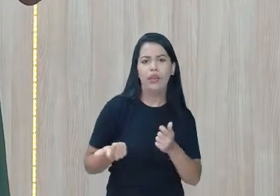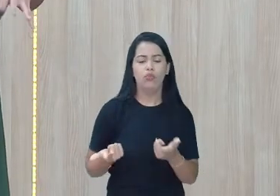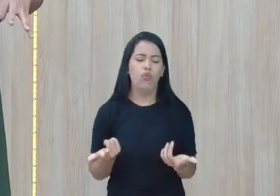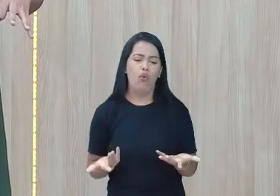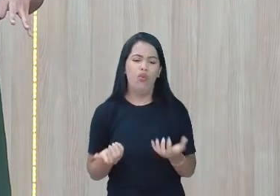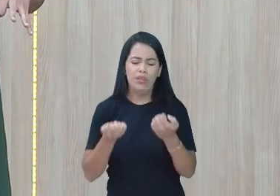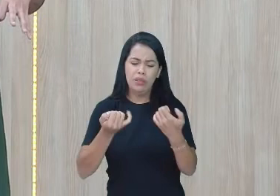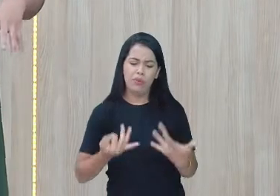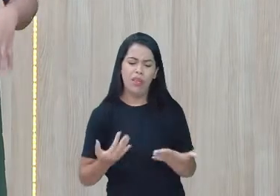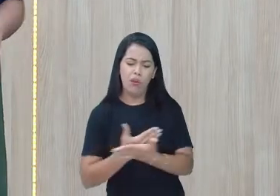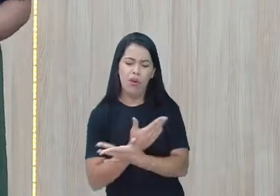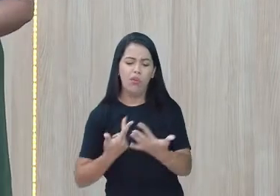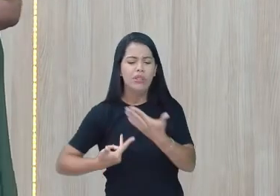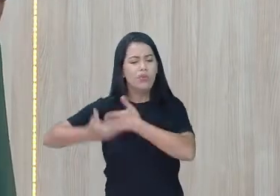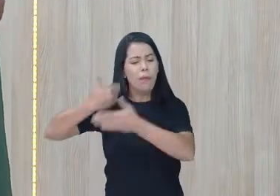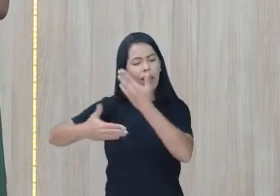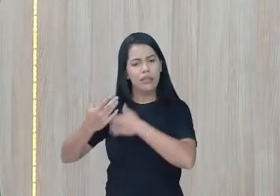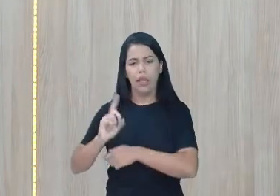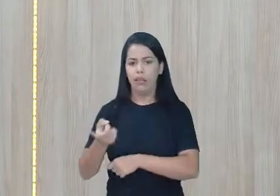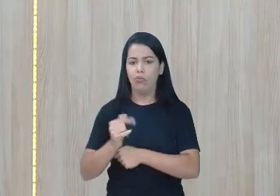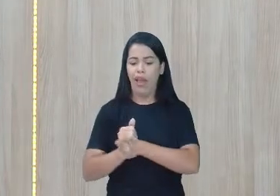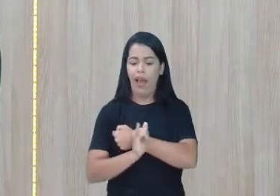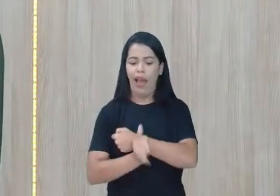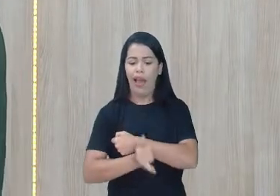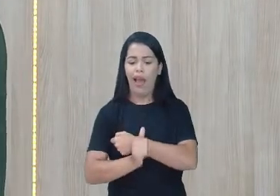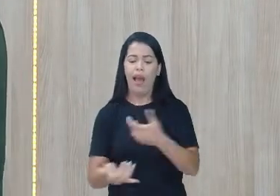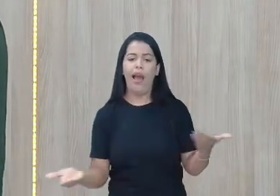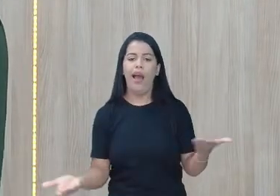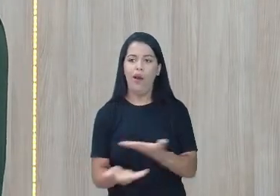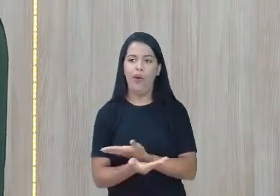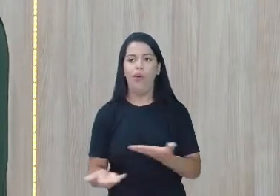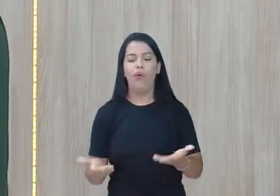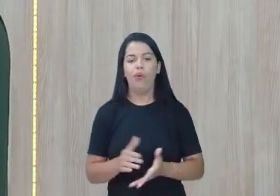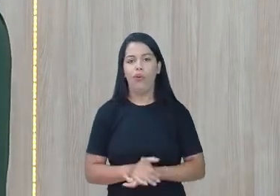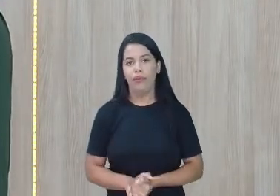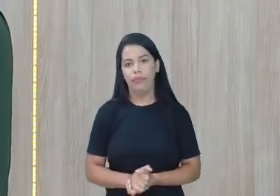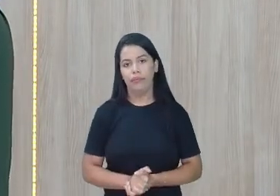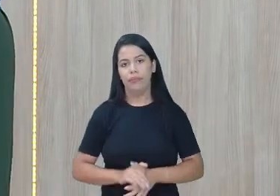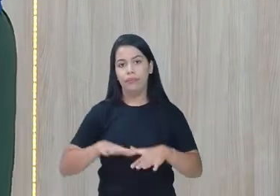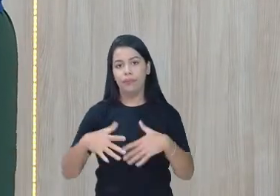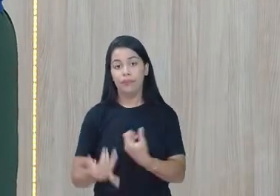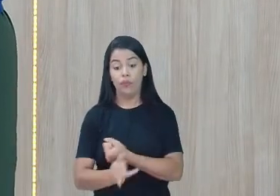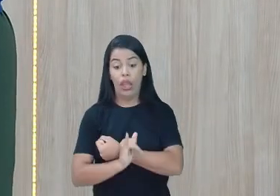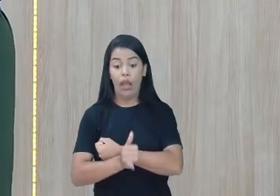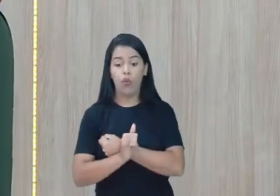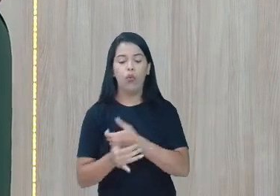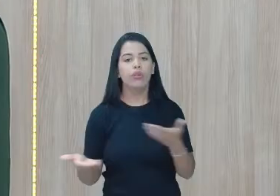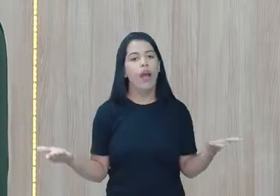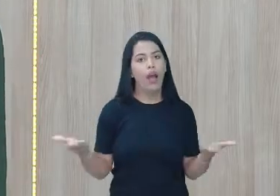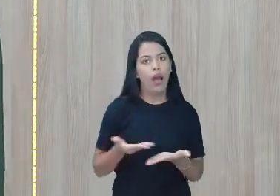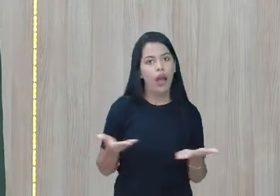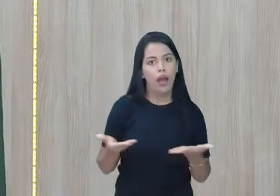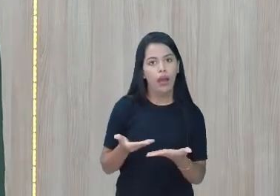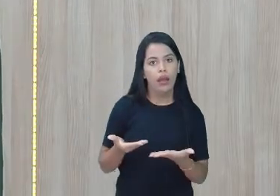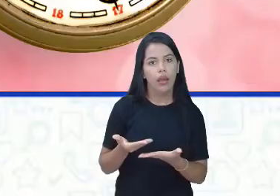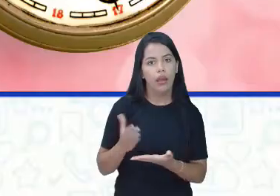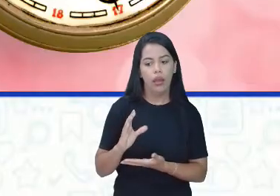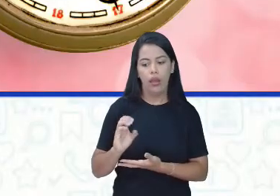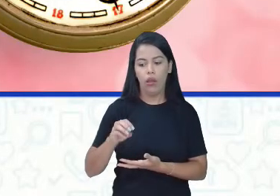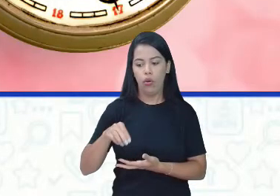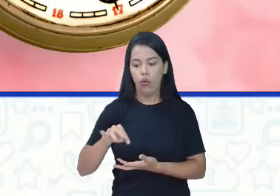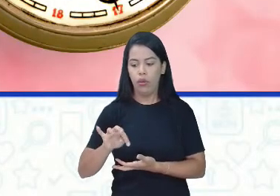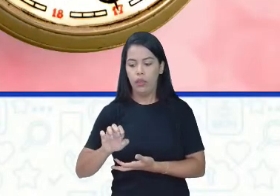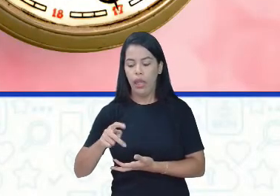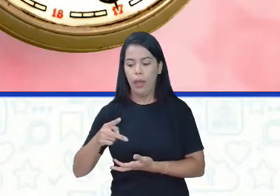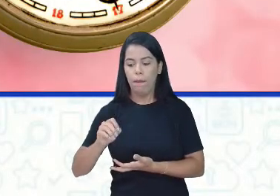no hoje, tá certo? Completamente contextualizada com a nossa vida. A crônica contemporânea é um gênero que se consolidou por